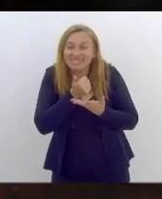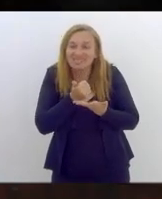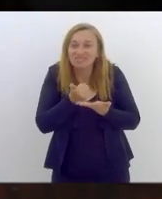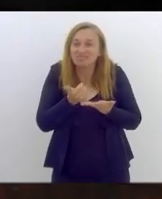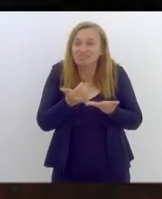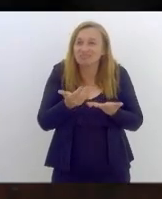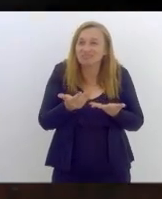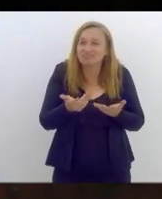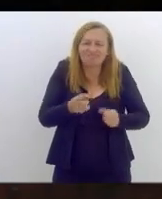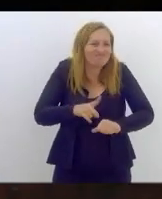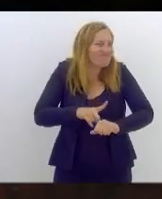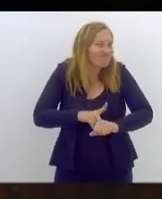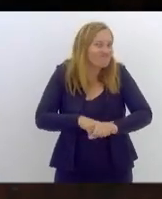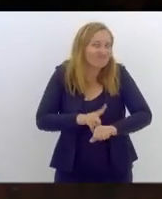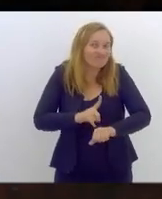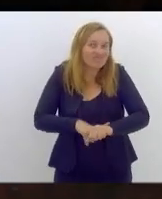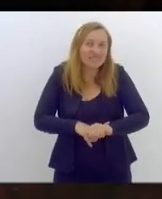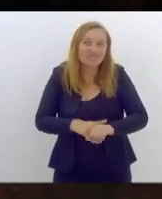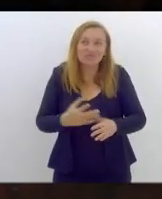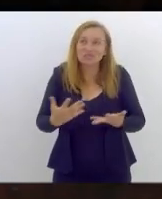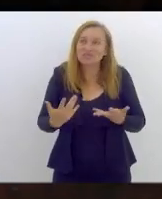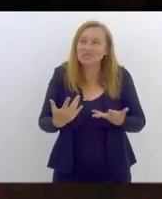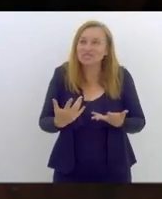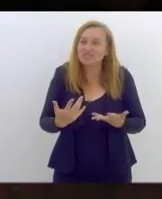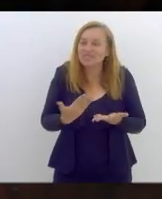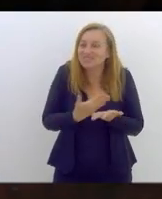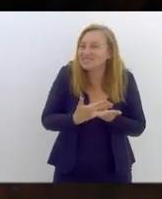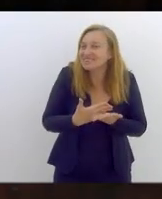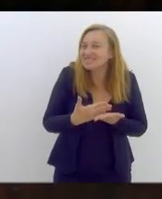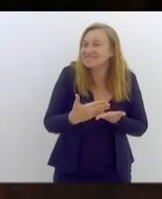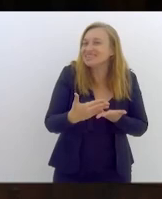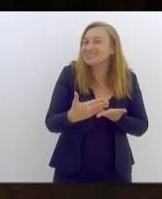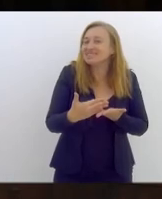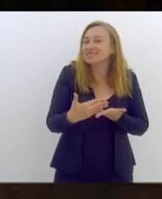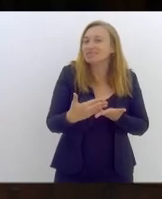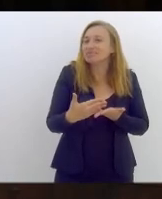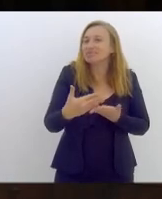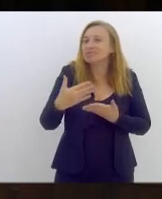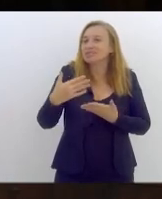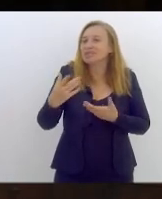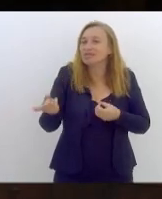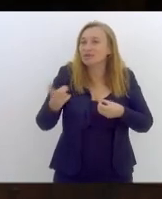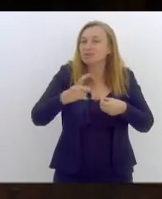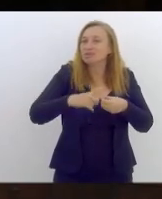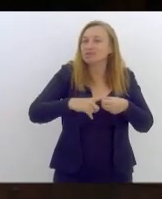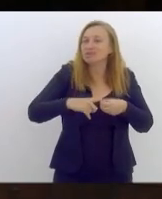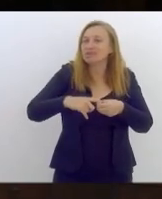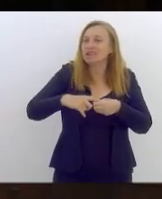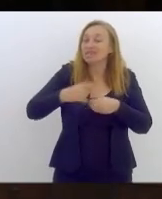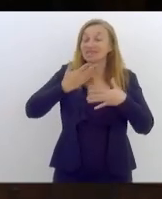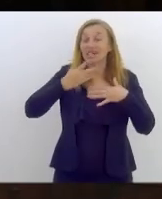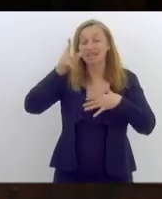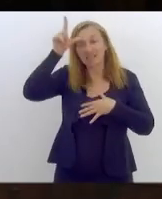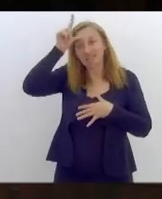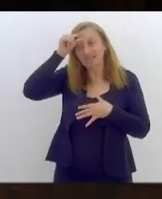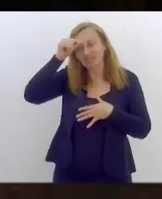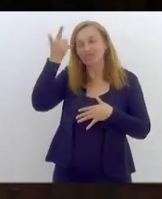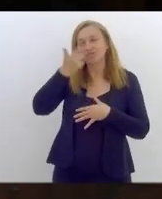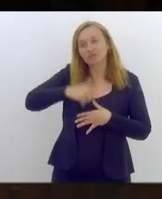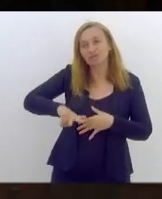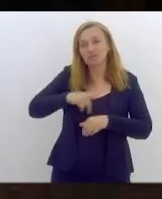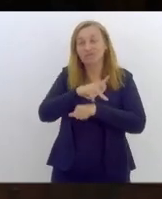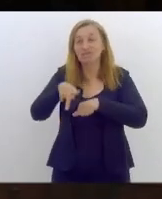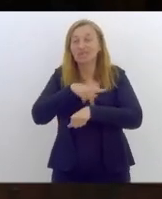expressivo nesse momento que a gente começa a respirar de novo nesse país. E eu